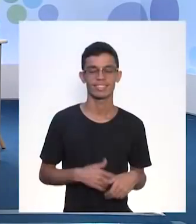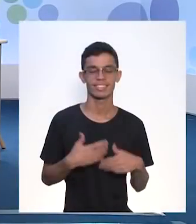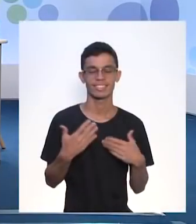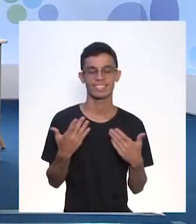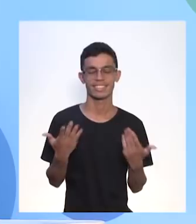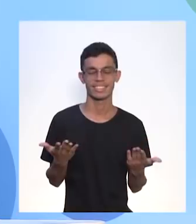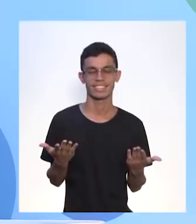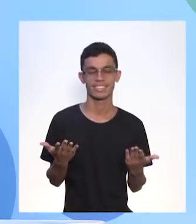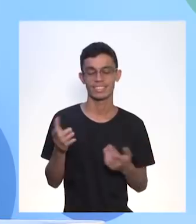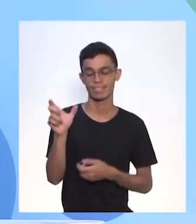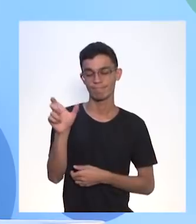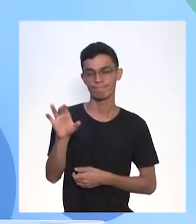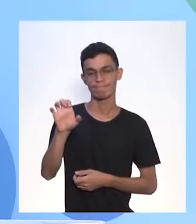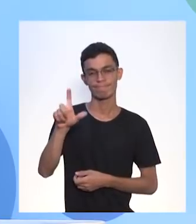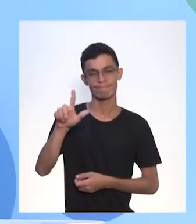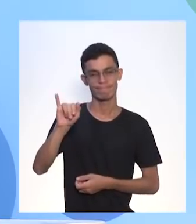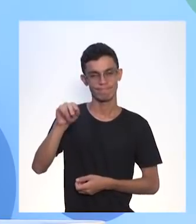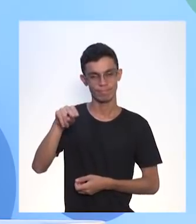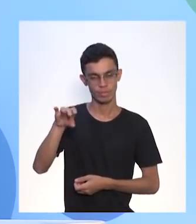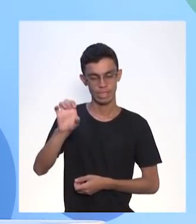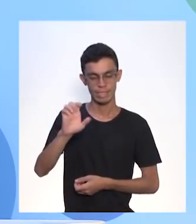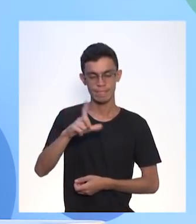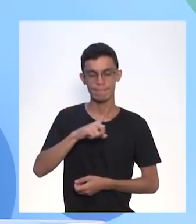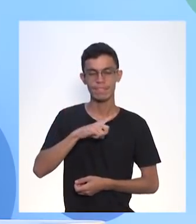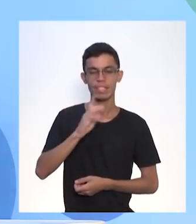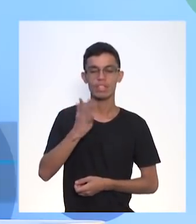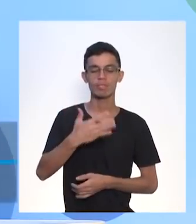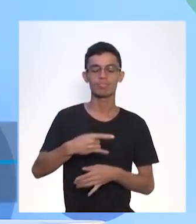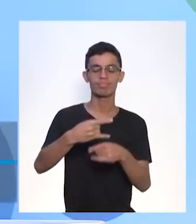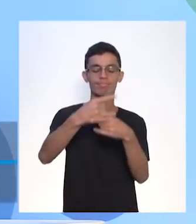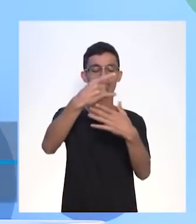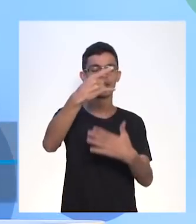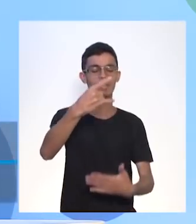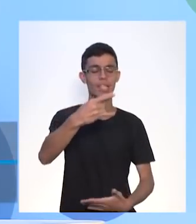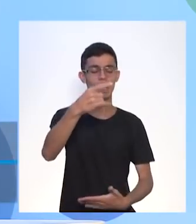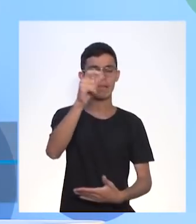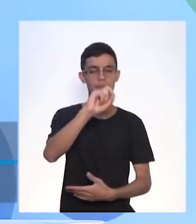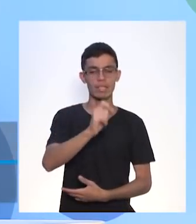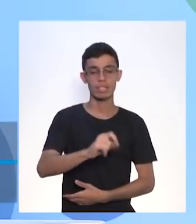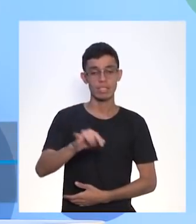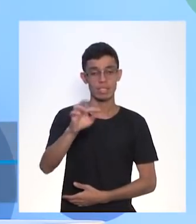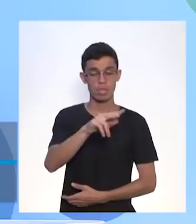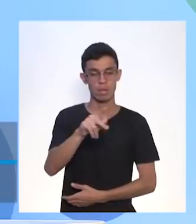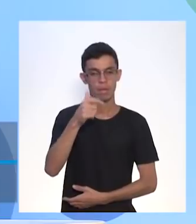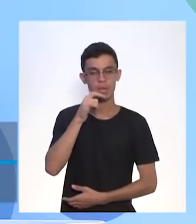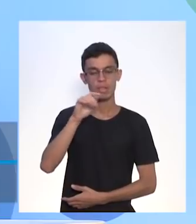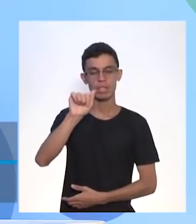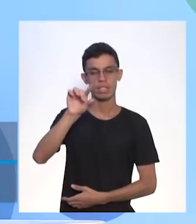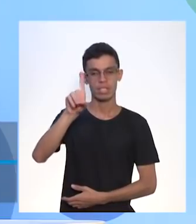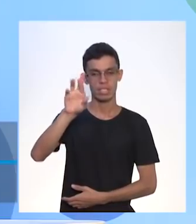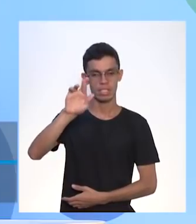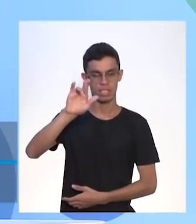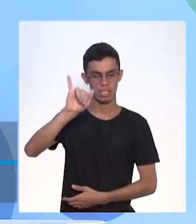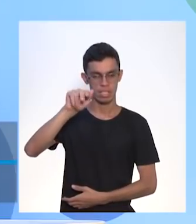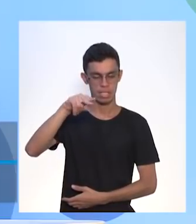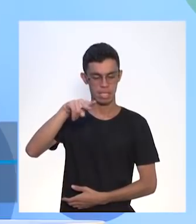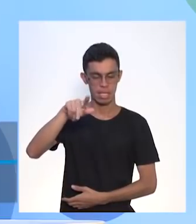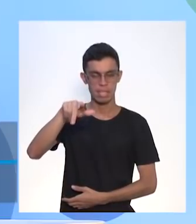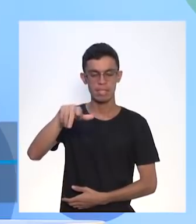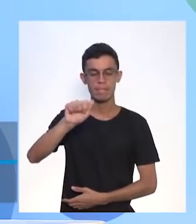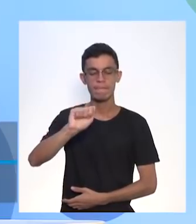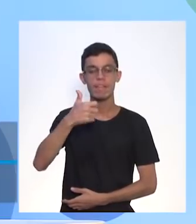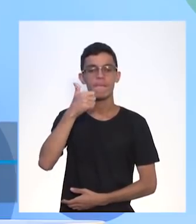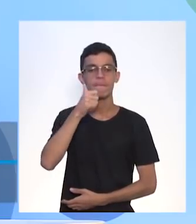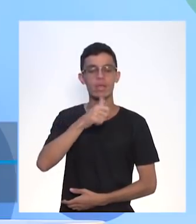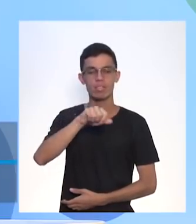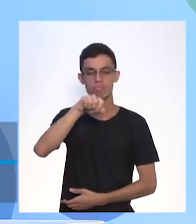Então, Elaine, vamos lá então. Temos comentários. A Proadriana, conscientização às mães, pois é vida. Modo